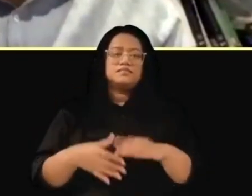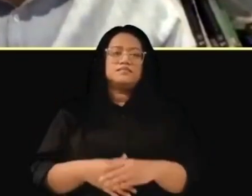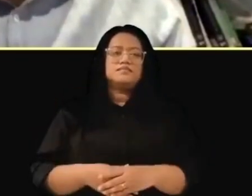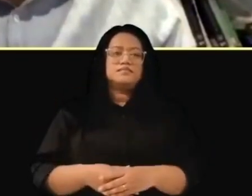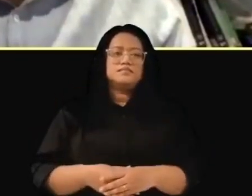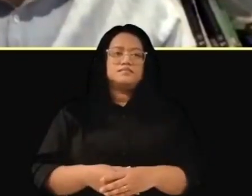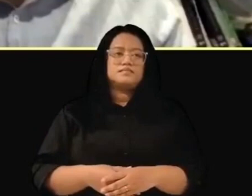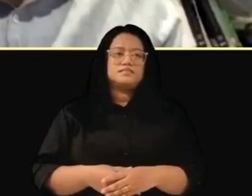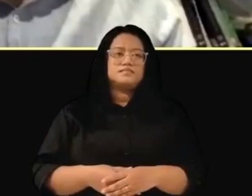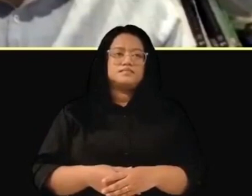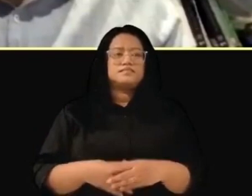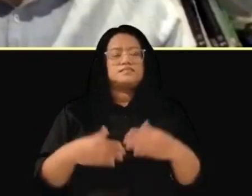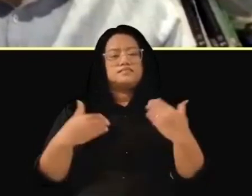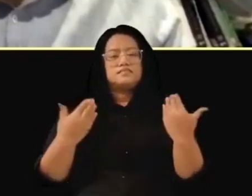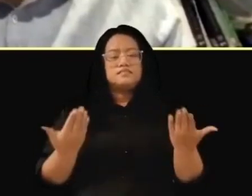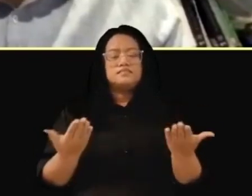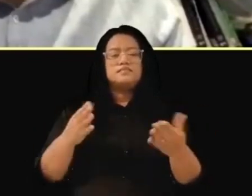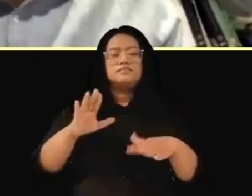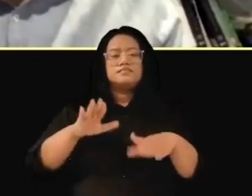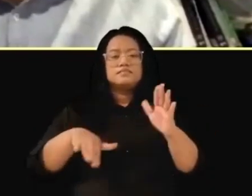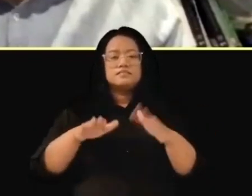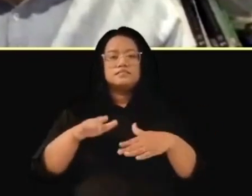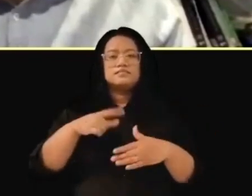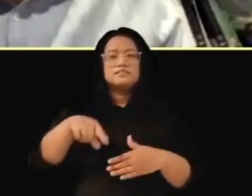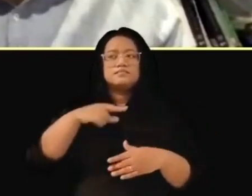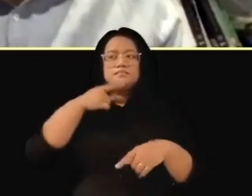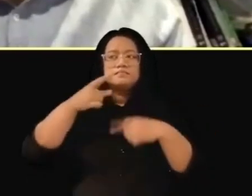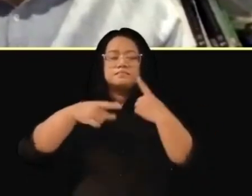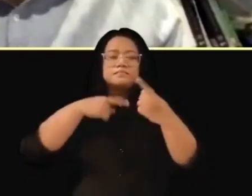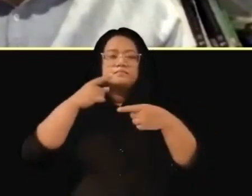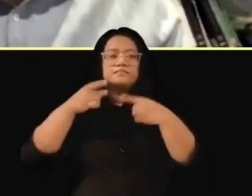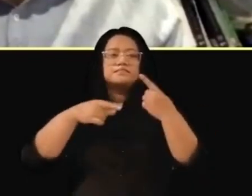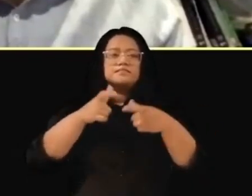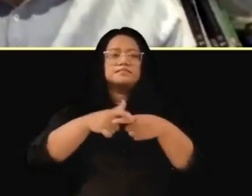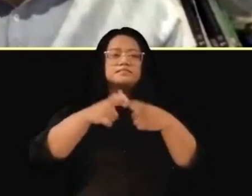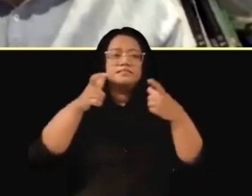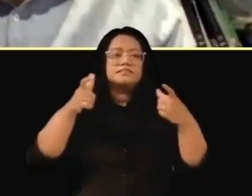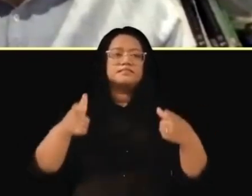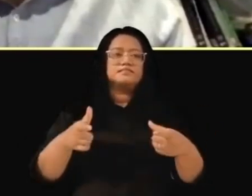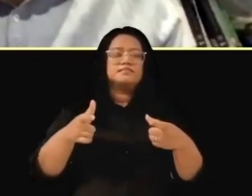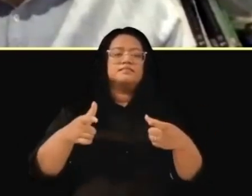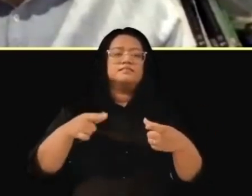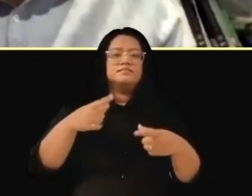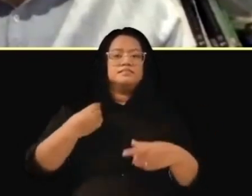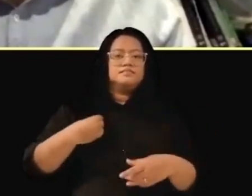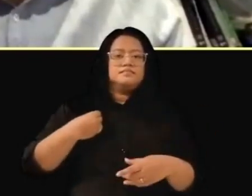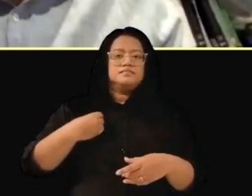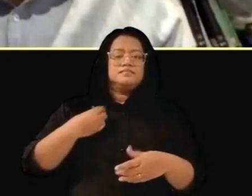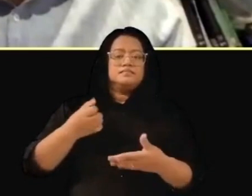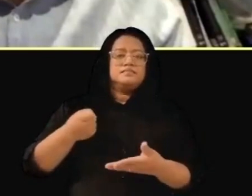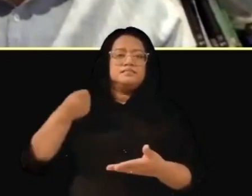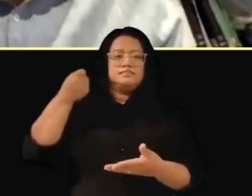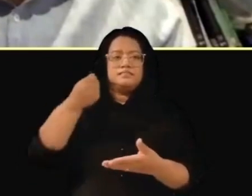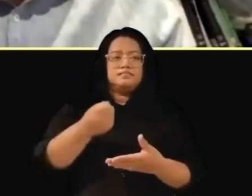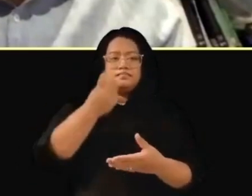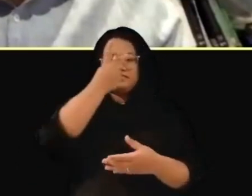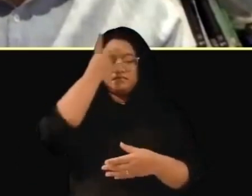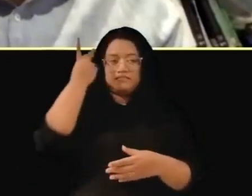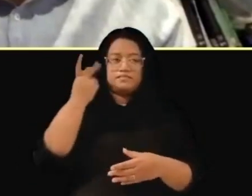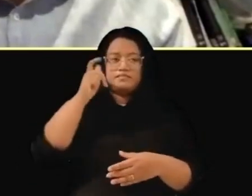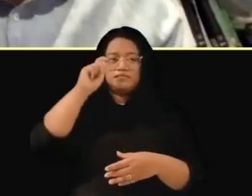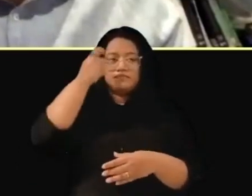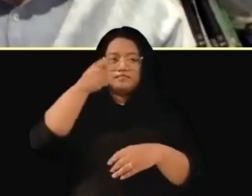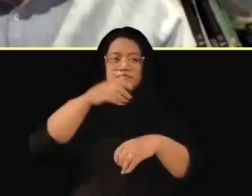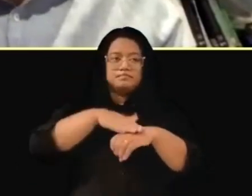então, talvez enquanto nós não consigamos ampliar um pouco, né, a presença de pessoas não brancas no